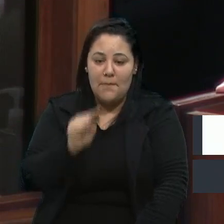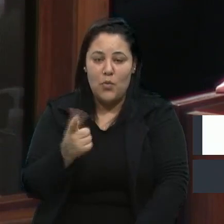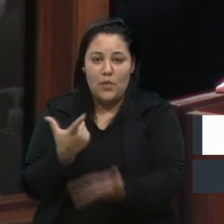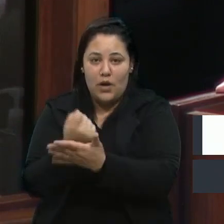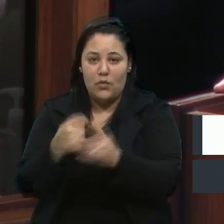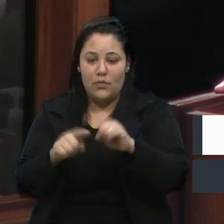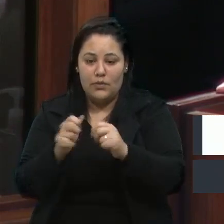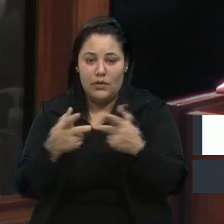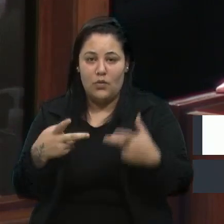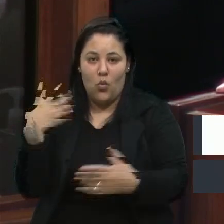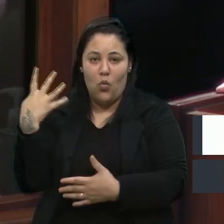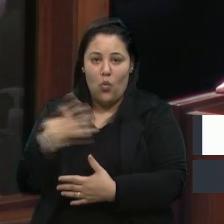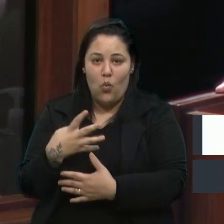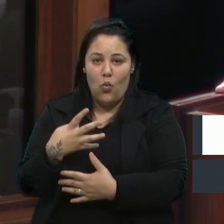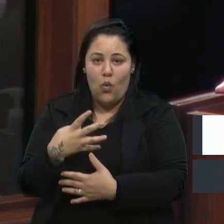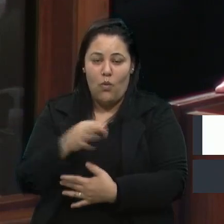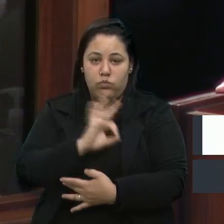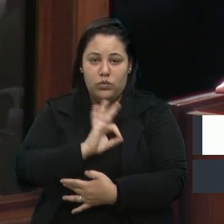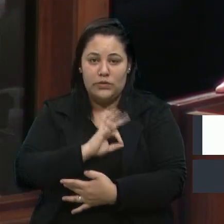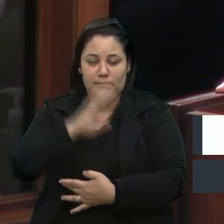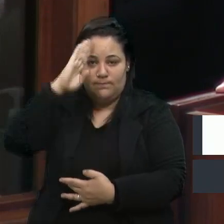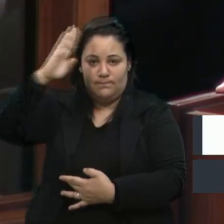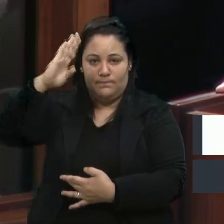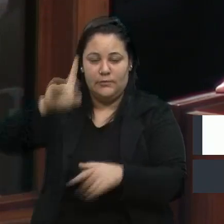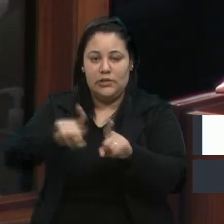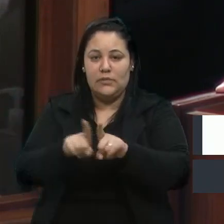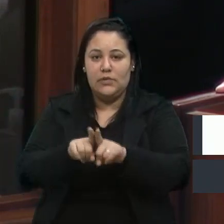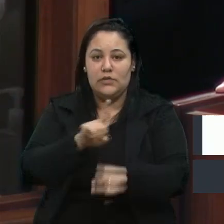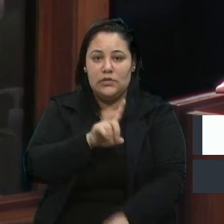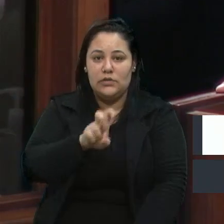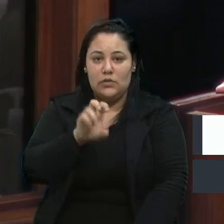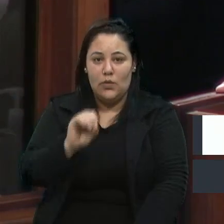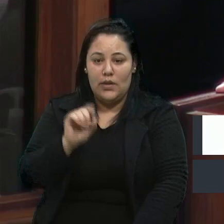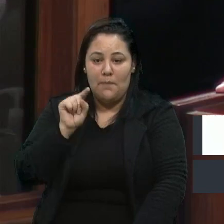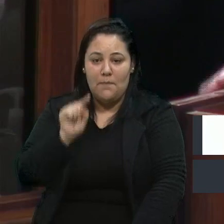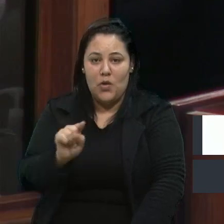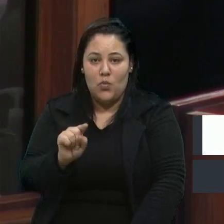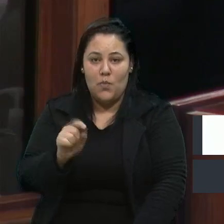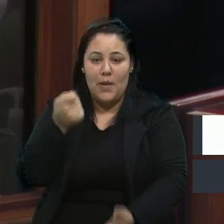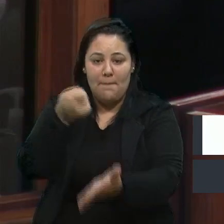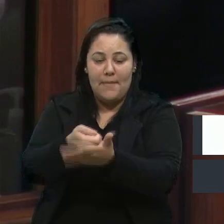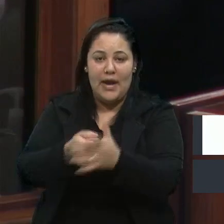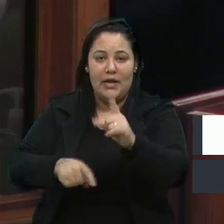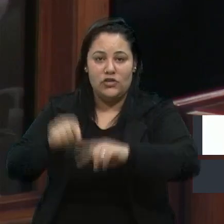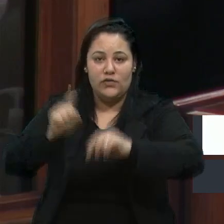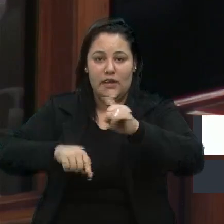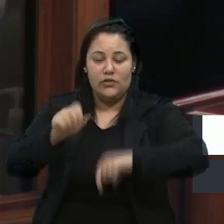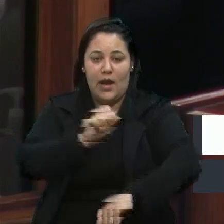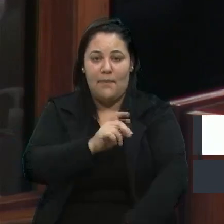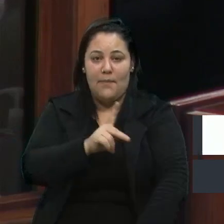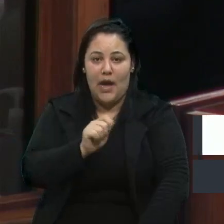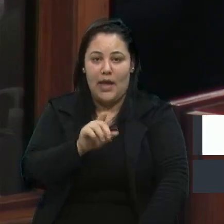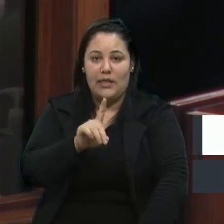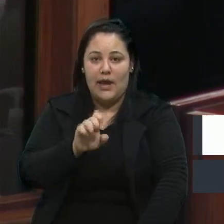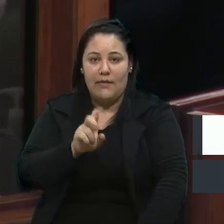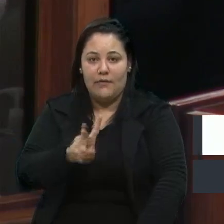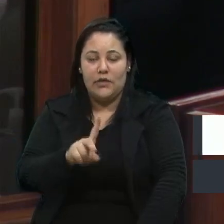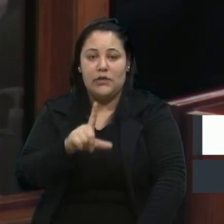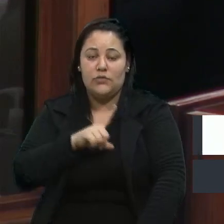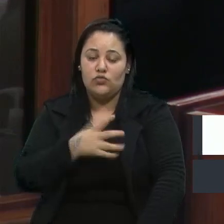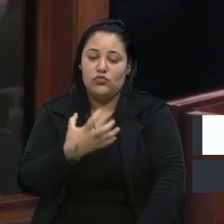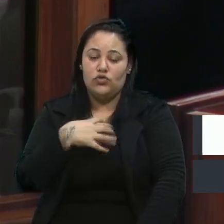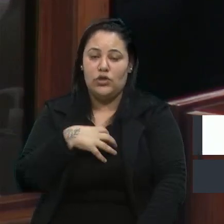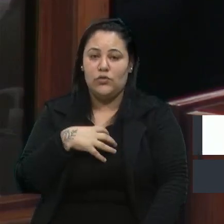4º Batalhão de Polícia de Choque e 150 mil para custeio de atividades da APADEV. Então, de forma